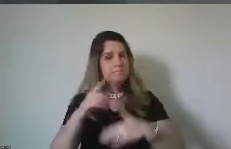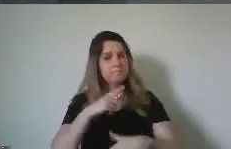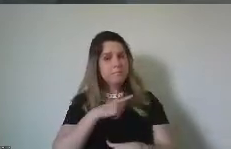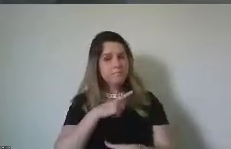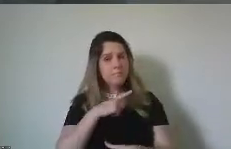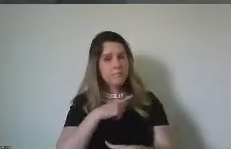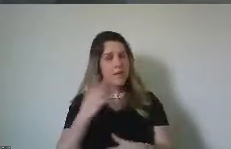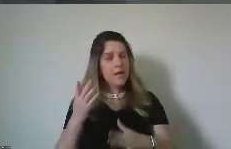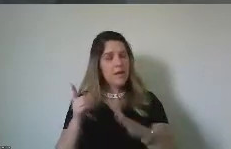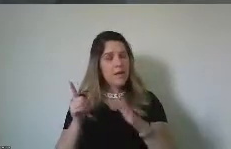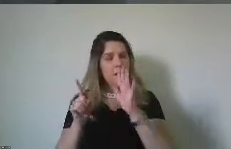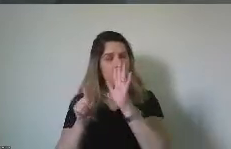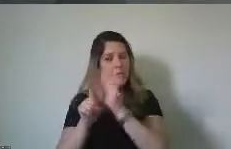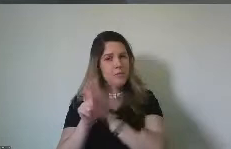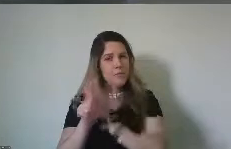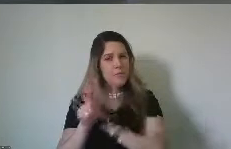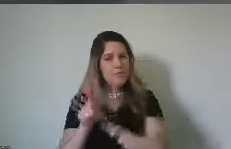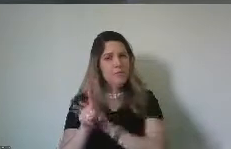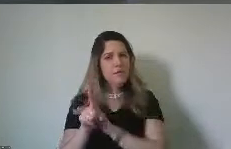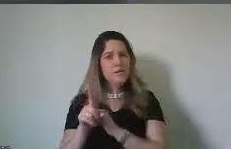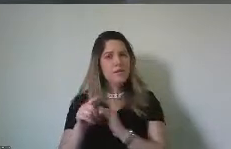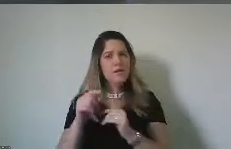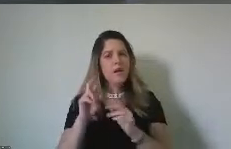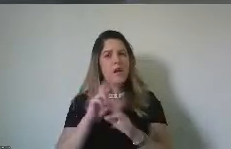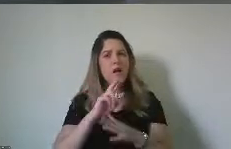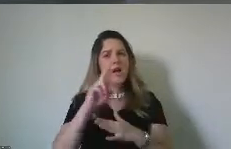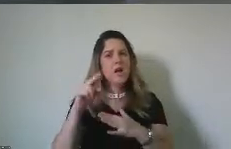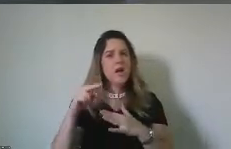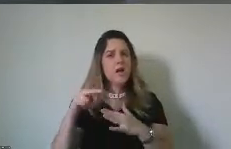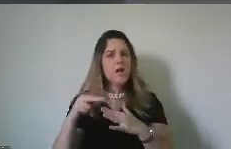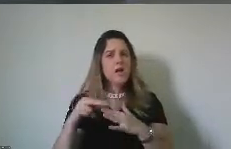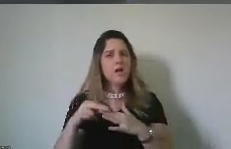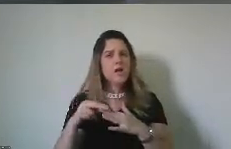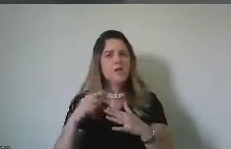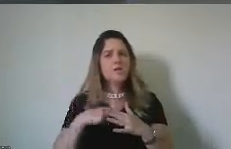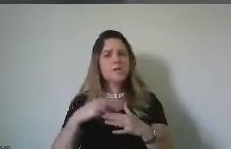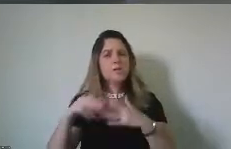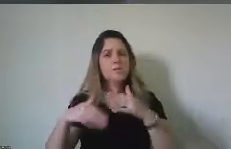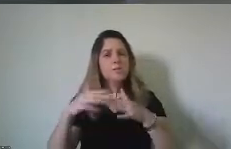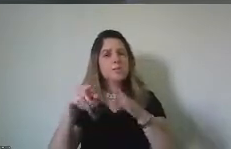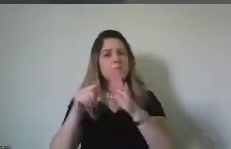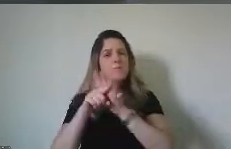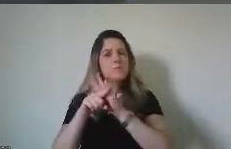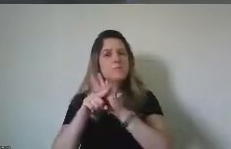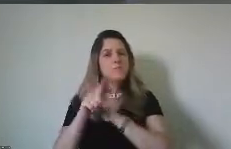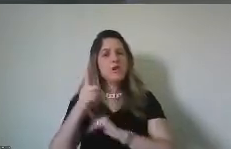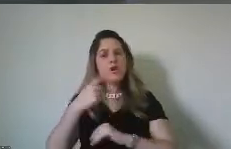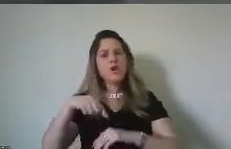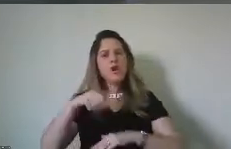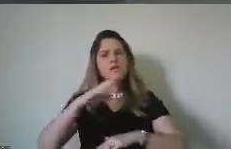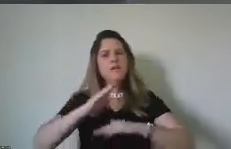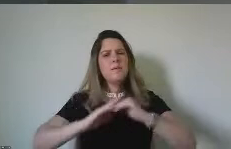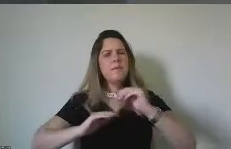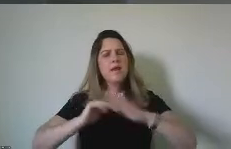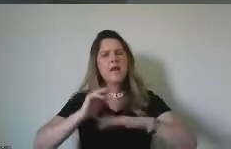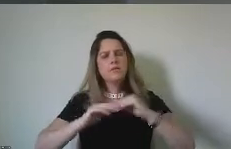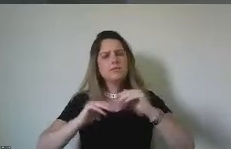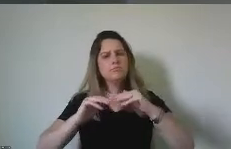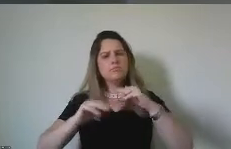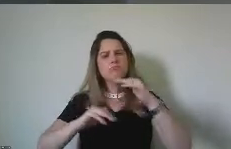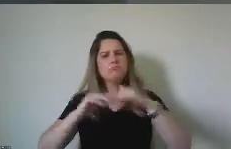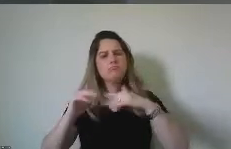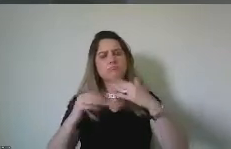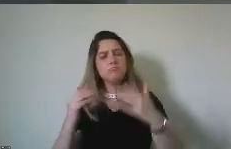a pergunta do Tomás eles refere com esse cronograma de investimento como fica a nossa prática de proventos daqui em